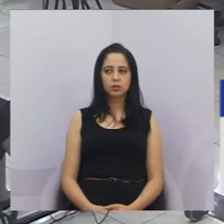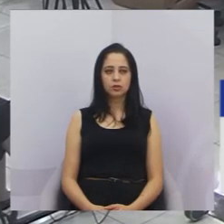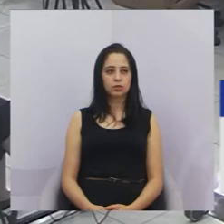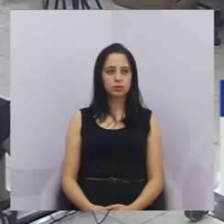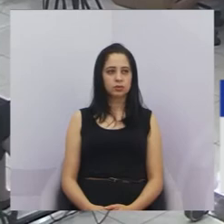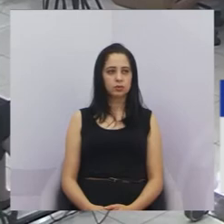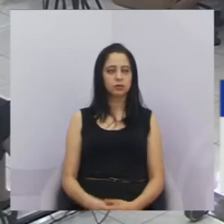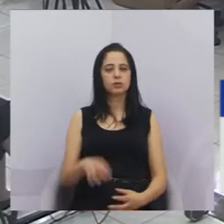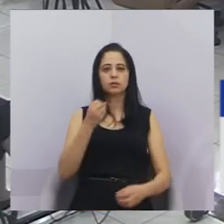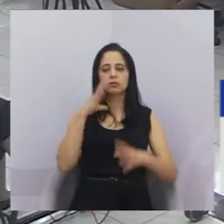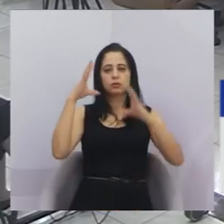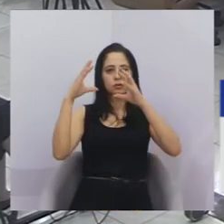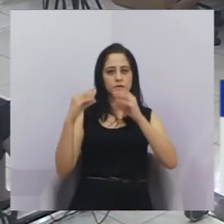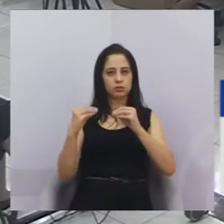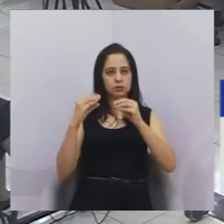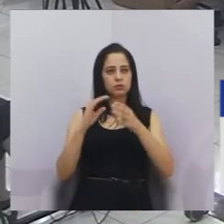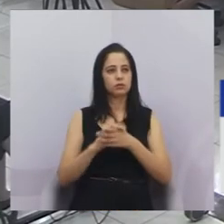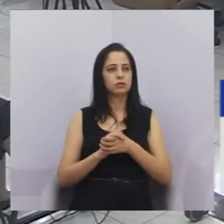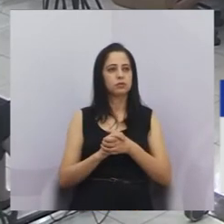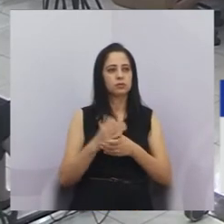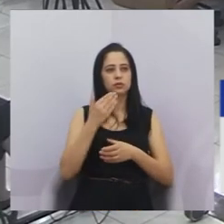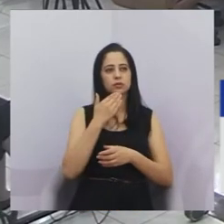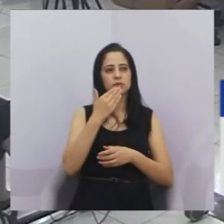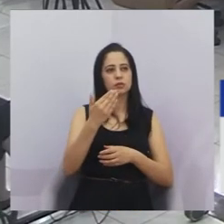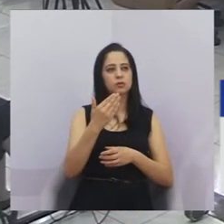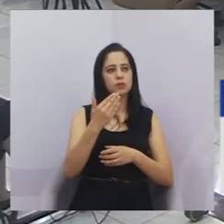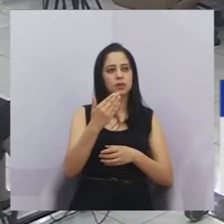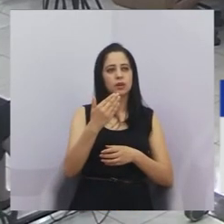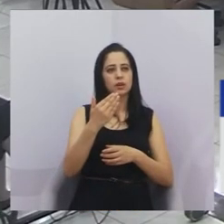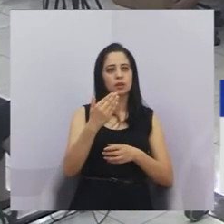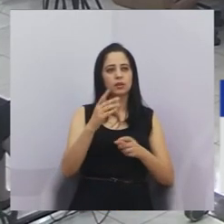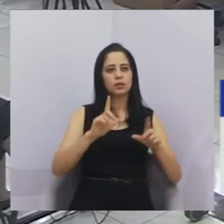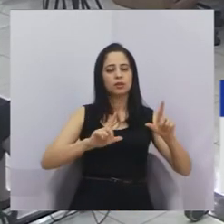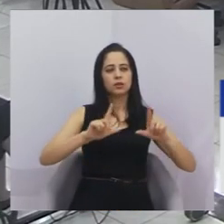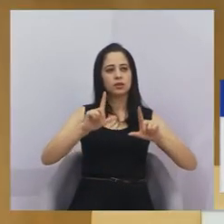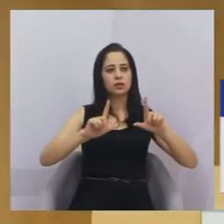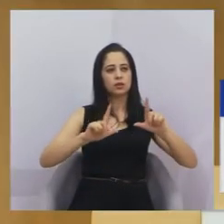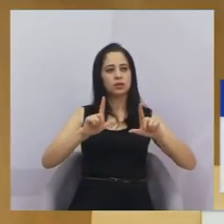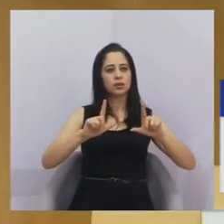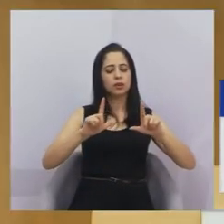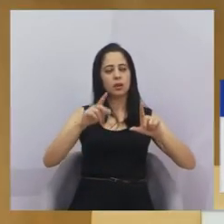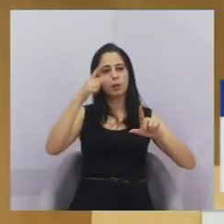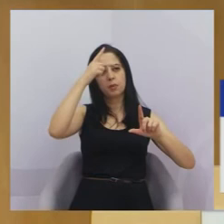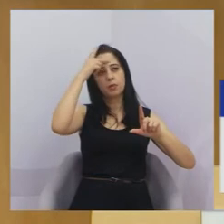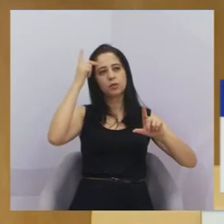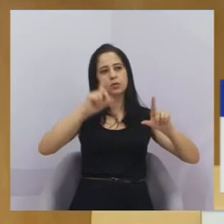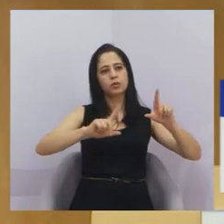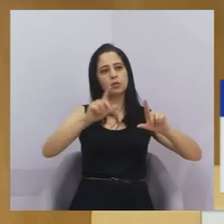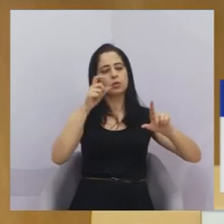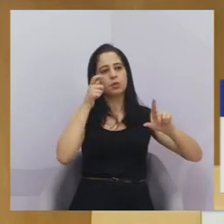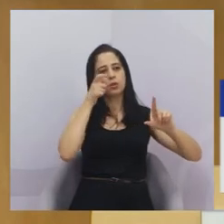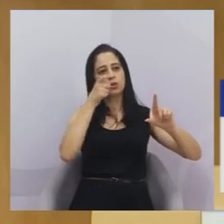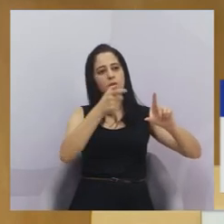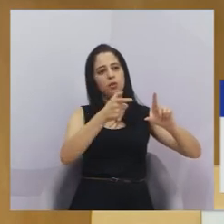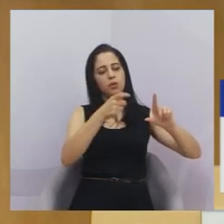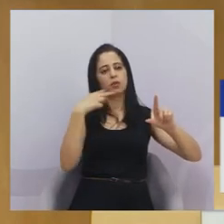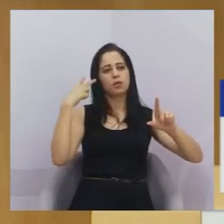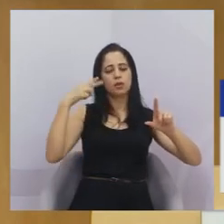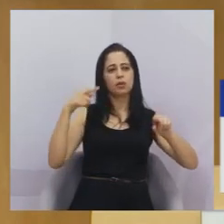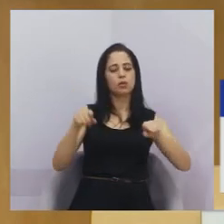Boa noite a todos. Quem está assistindo em casa, o pessoal que está aqui na galeria, os